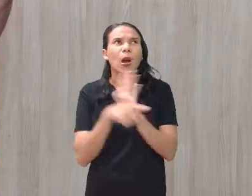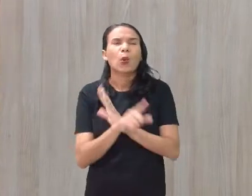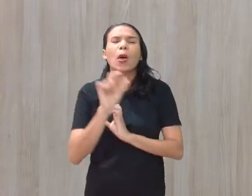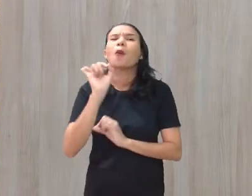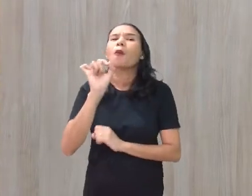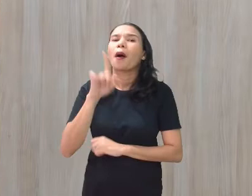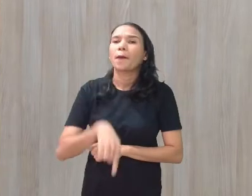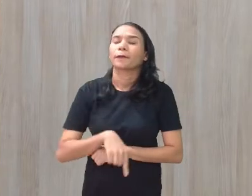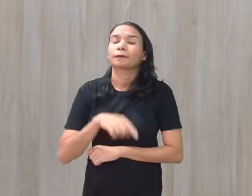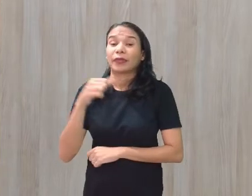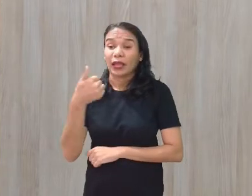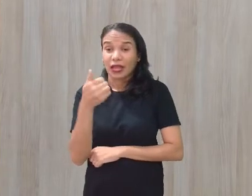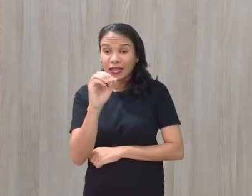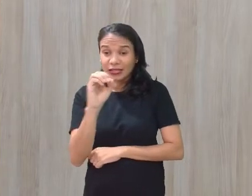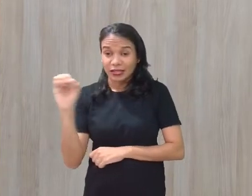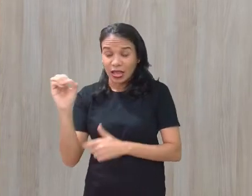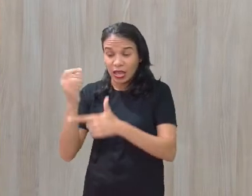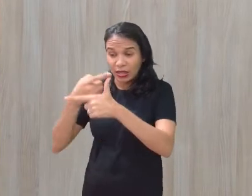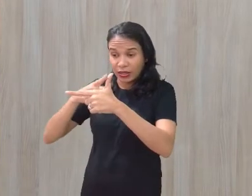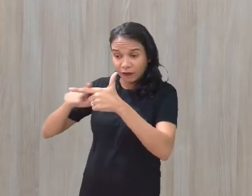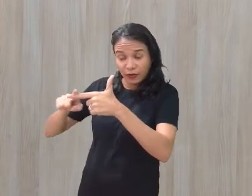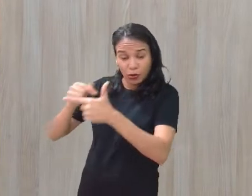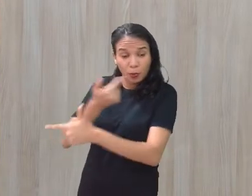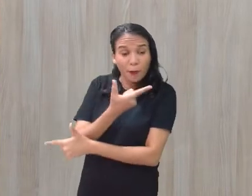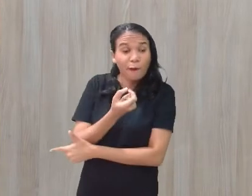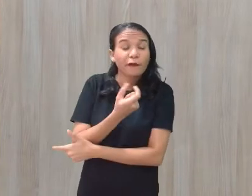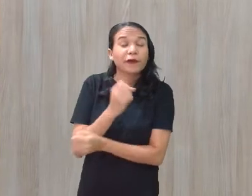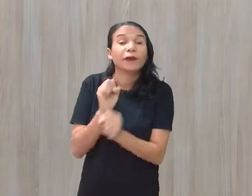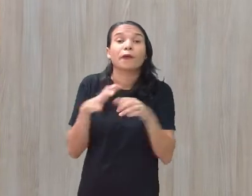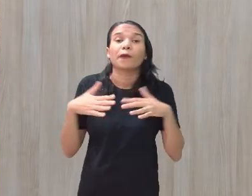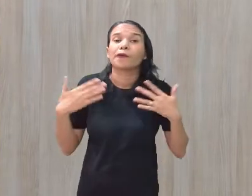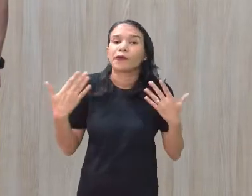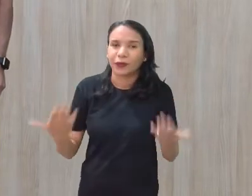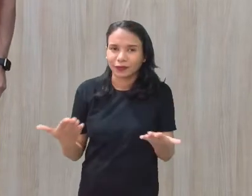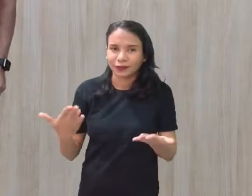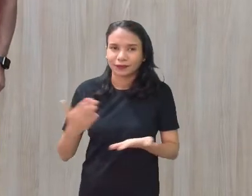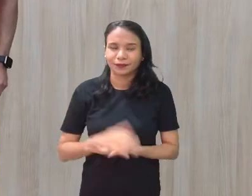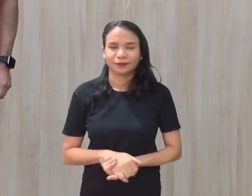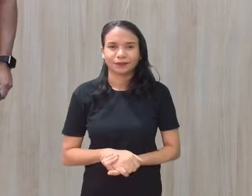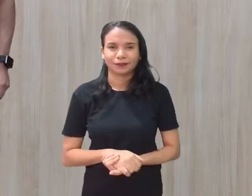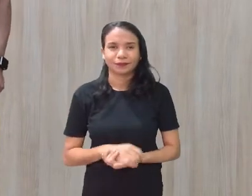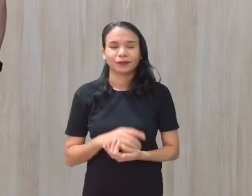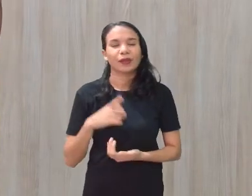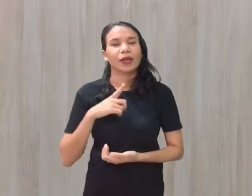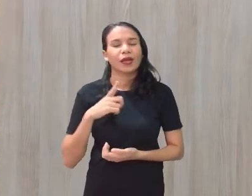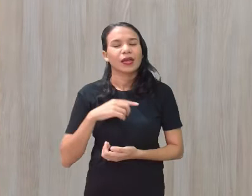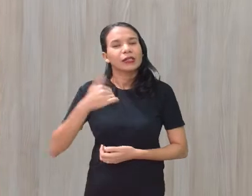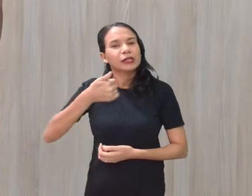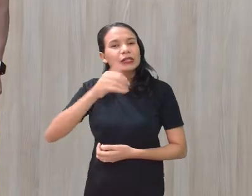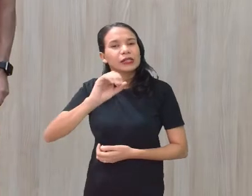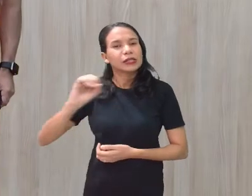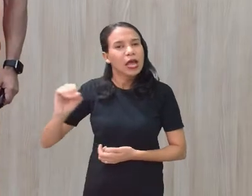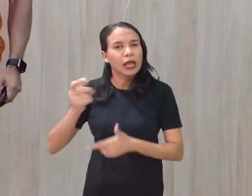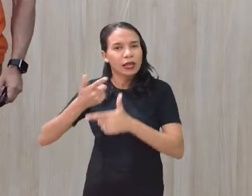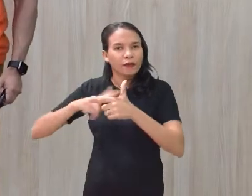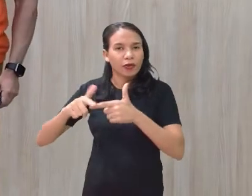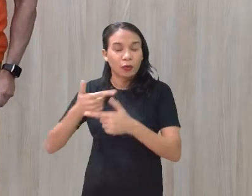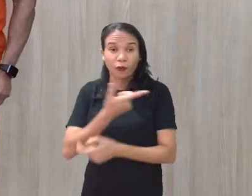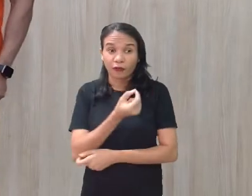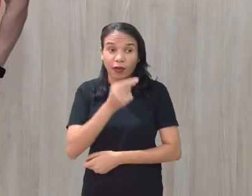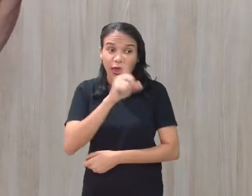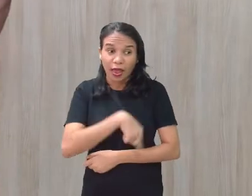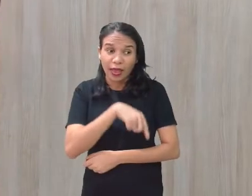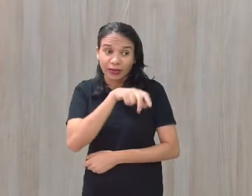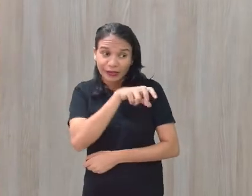né? 100 dividido por 20 é igual a quanto? 100 dividido por 20 é igual a